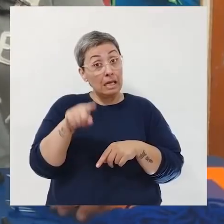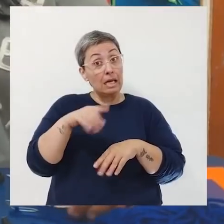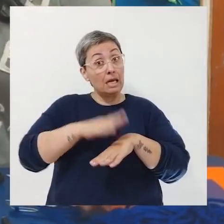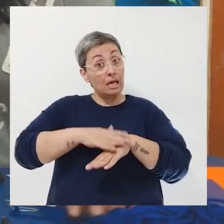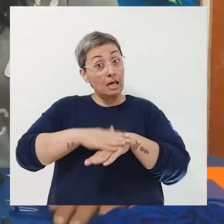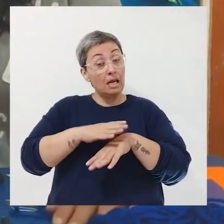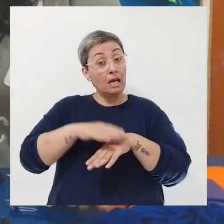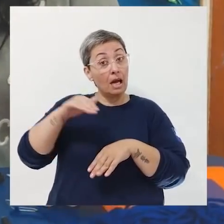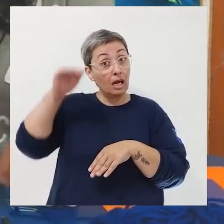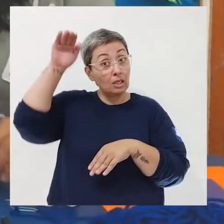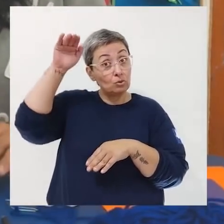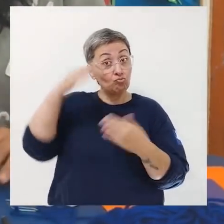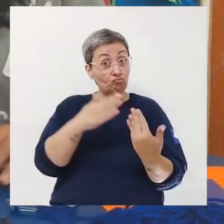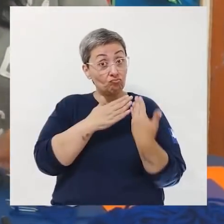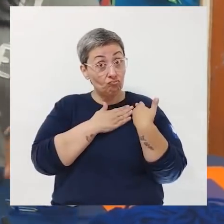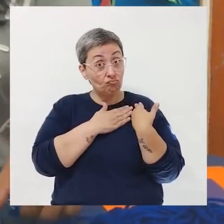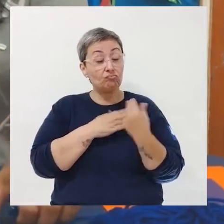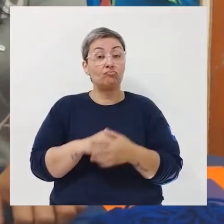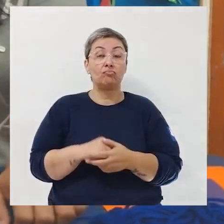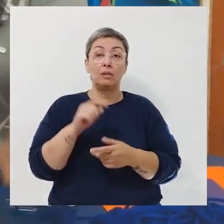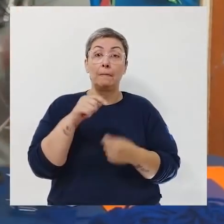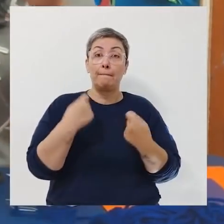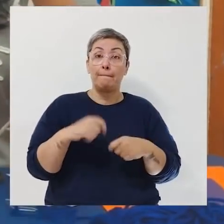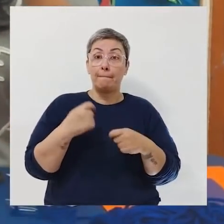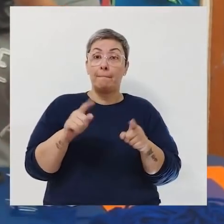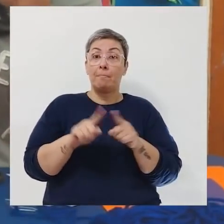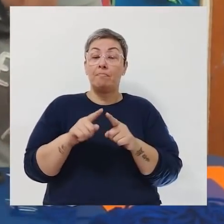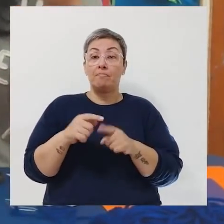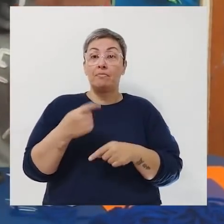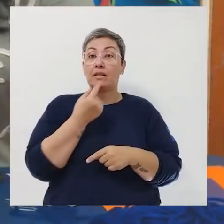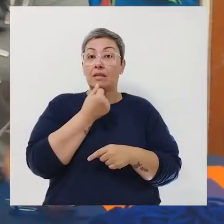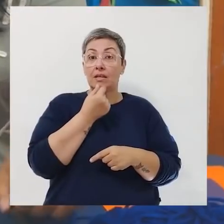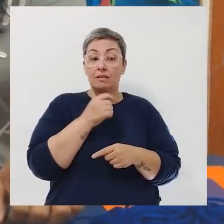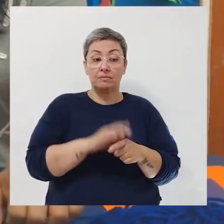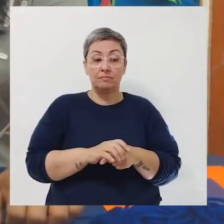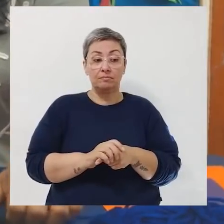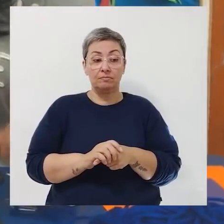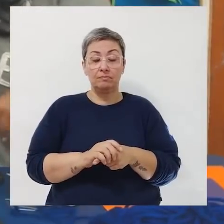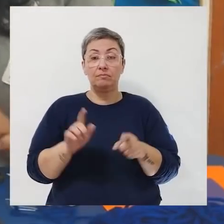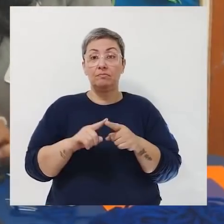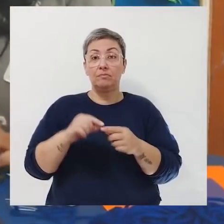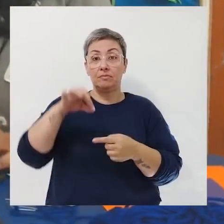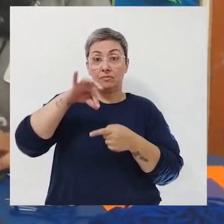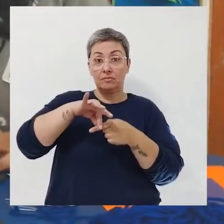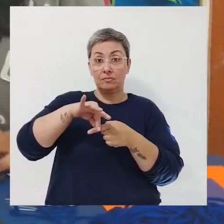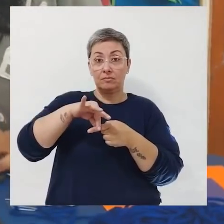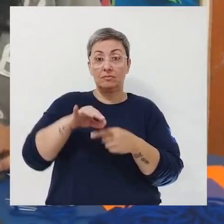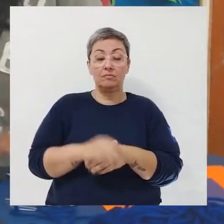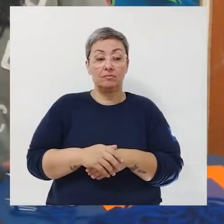é para ser utilizado por um adulto responsável. vamos precisar de lápis,